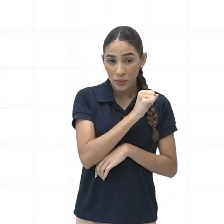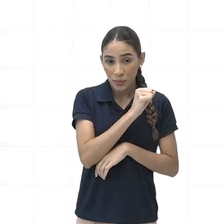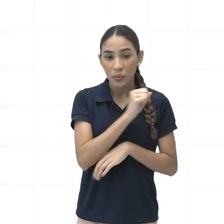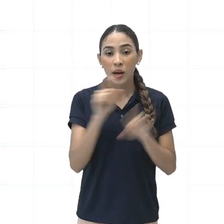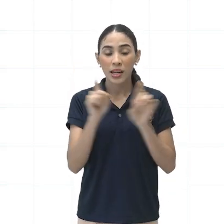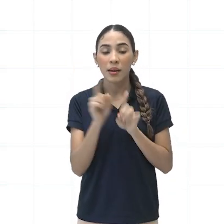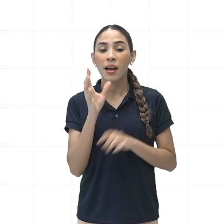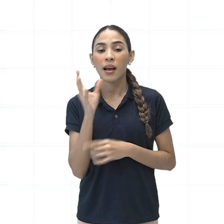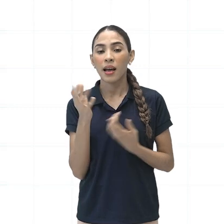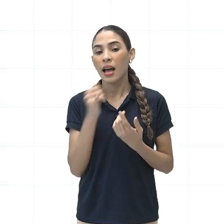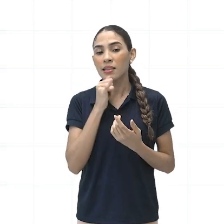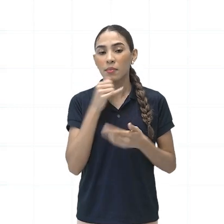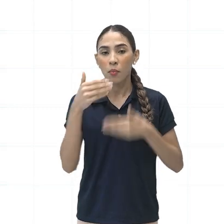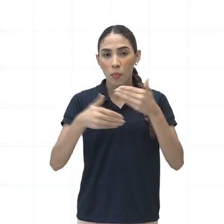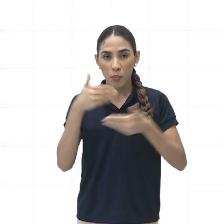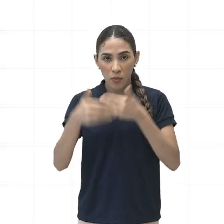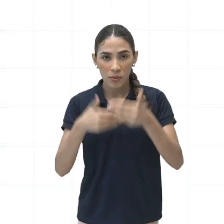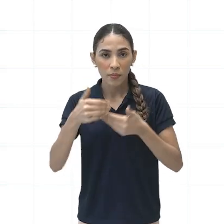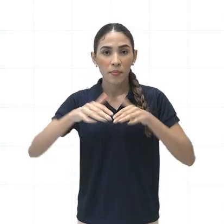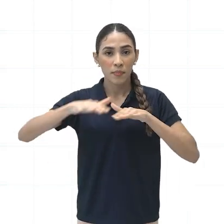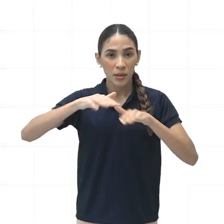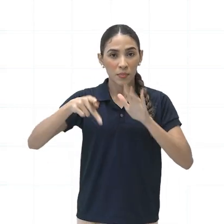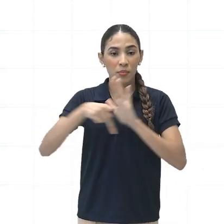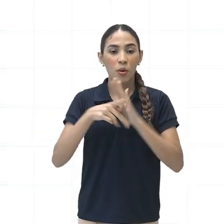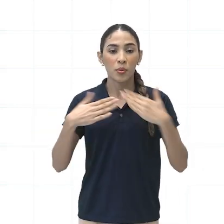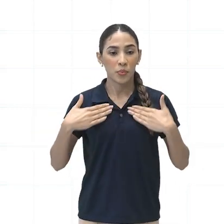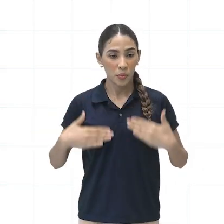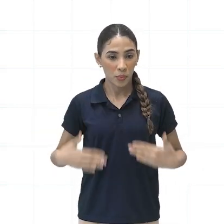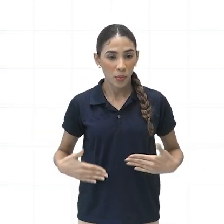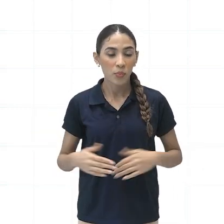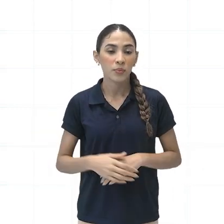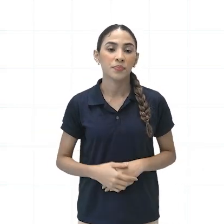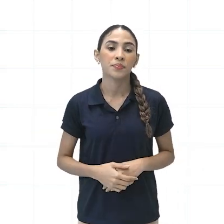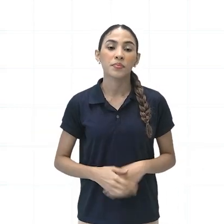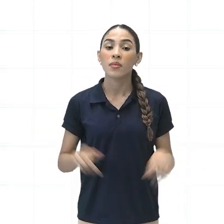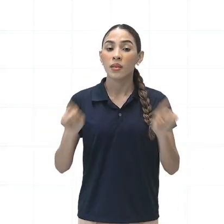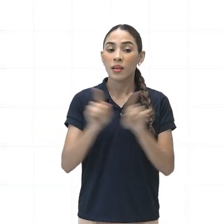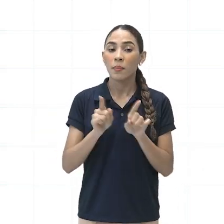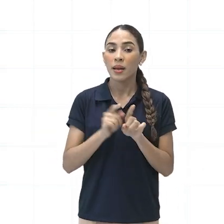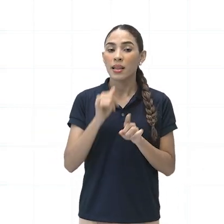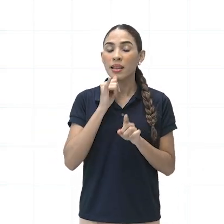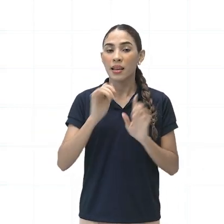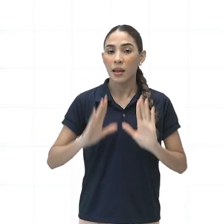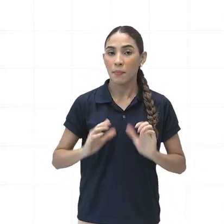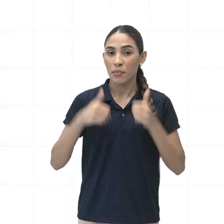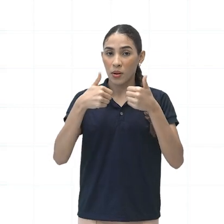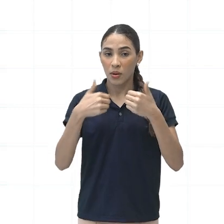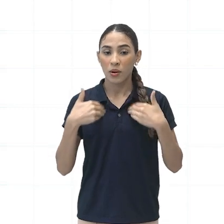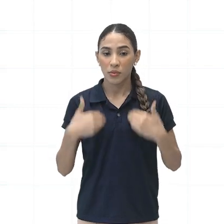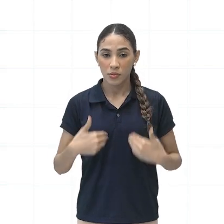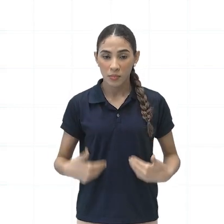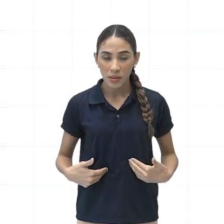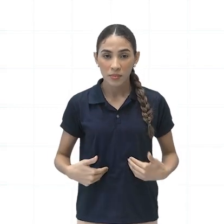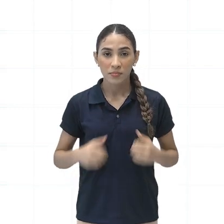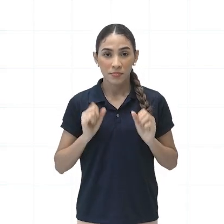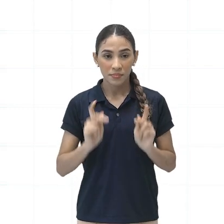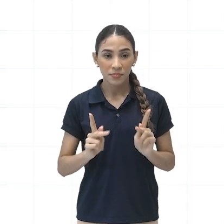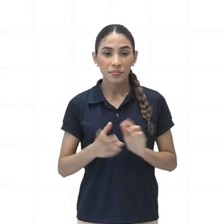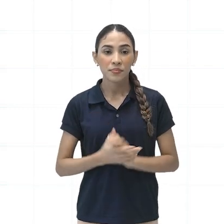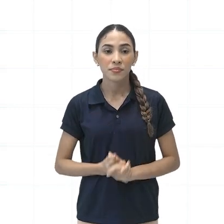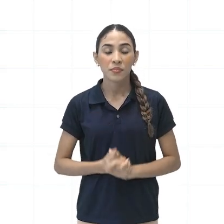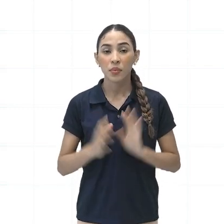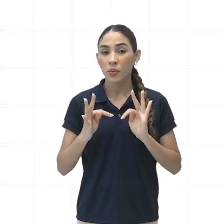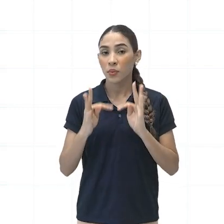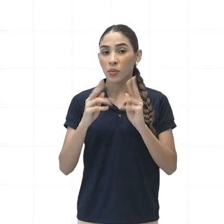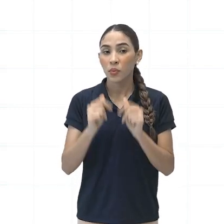e agilidade no nosso movimento corporal, também tem a melhora do condicionamento físico.